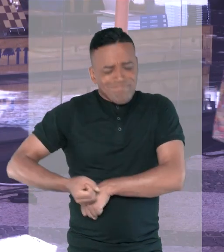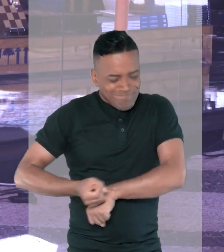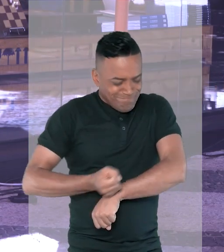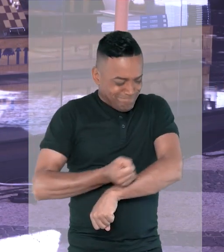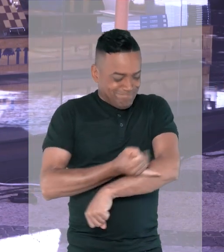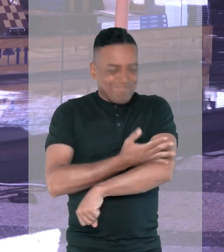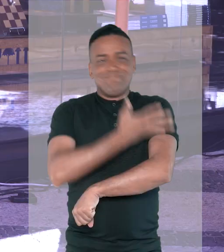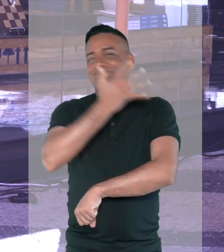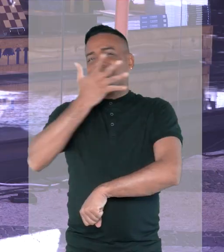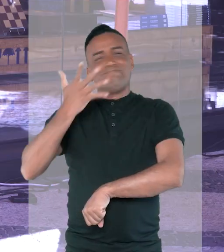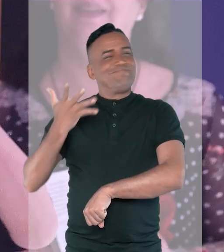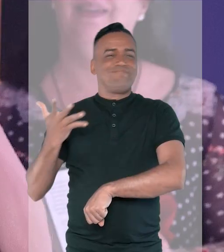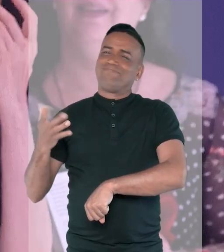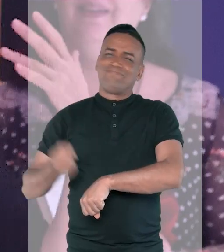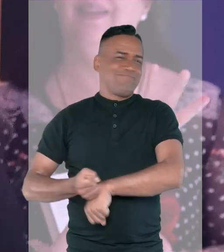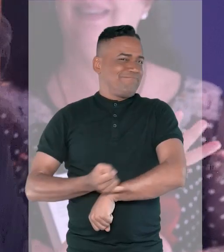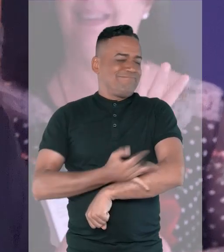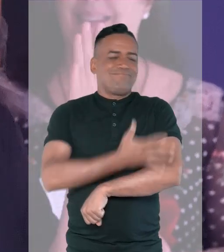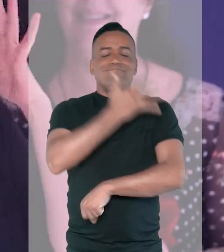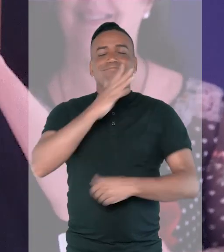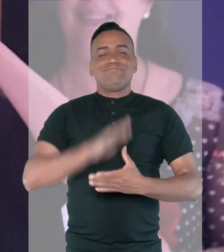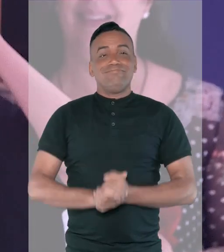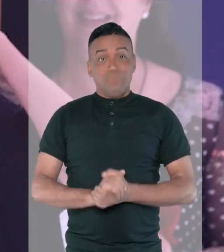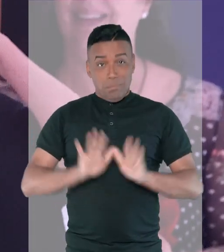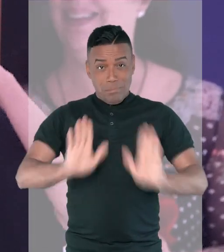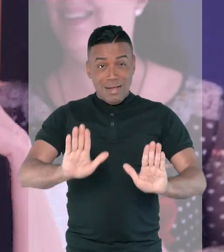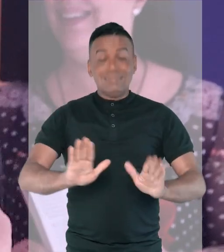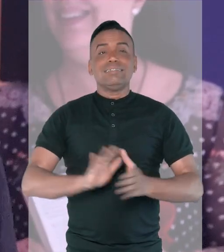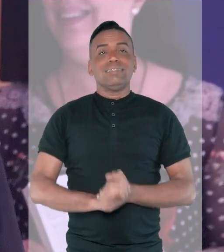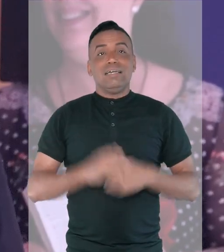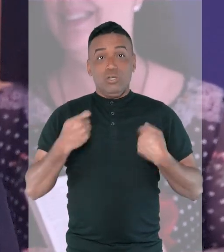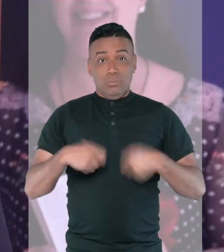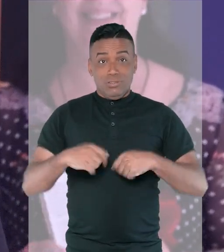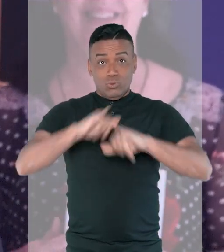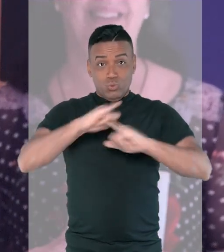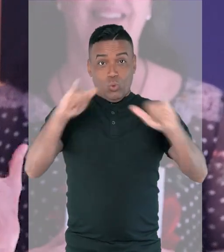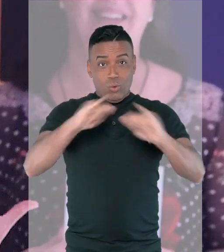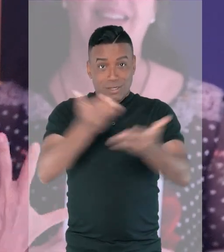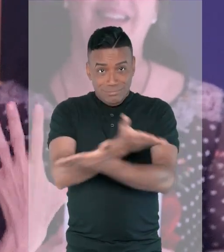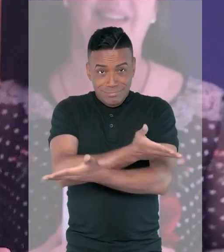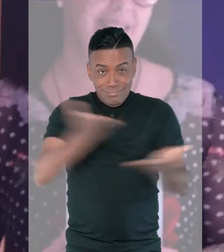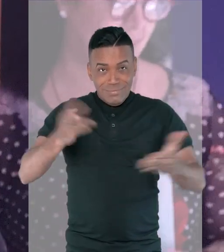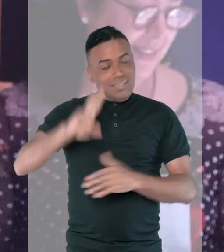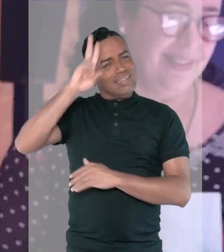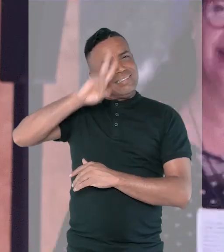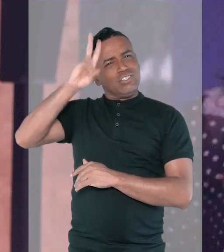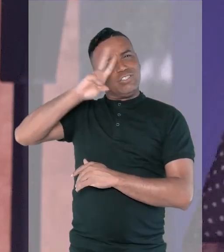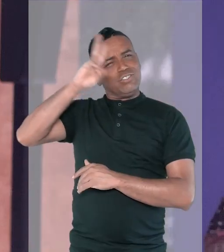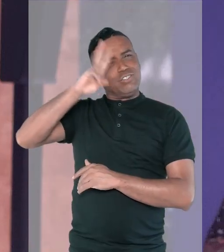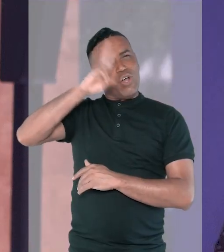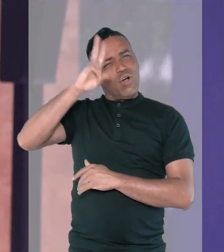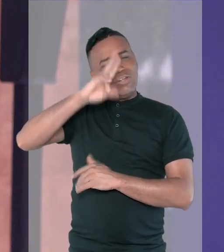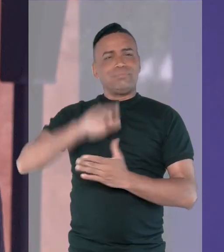extremamente emocionada. Não teria como não estar. Mas eu preciso contar para vocês